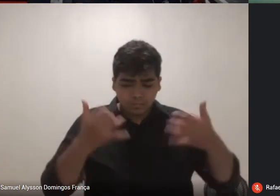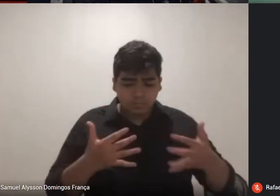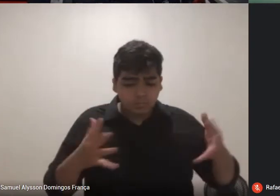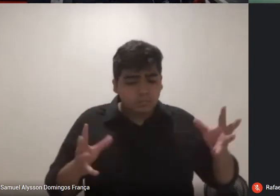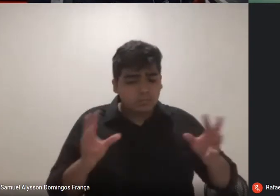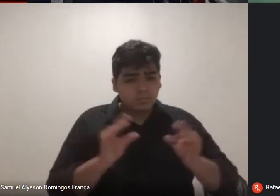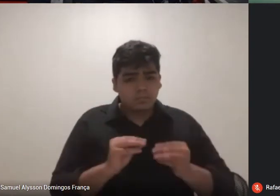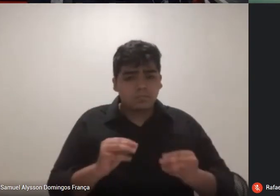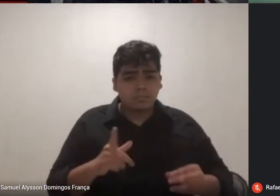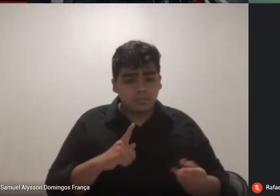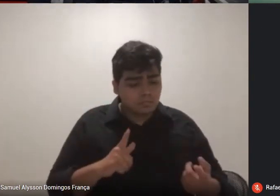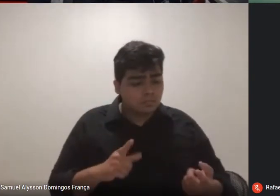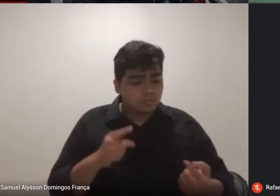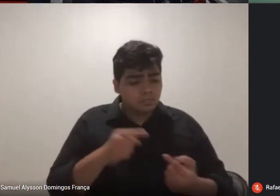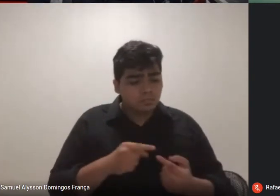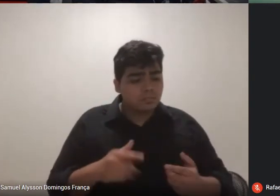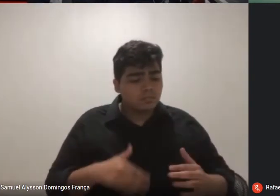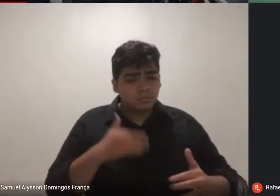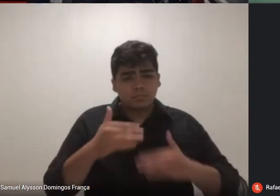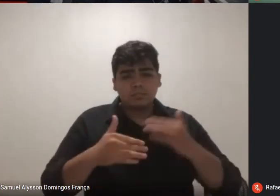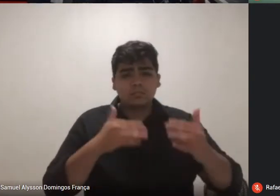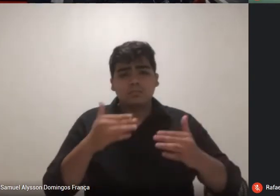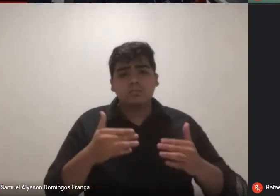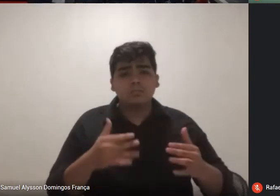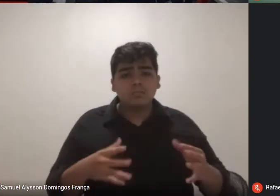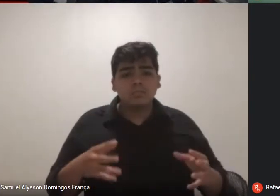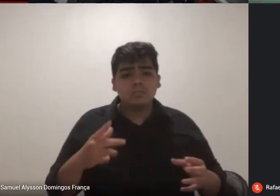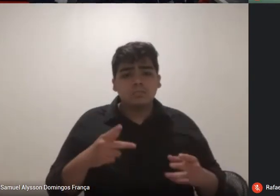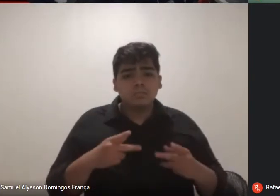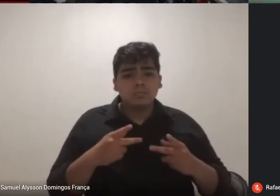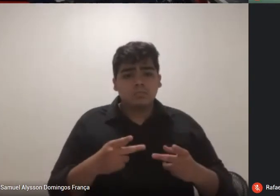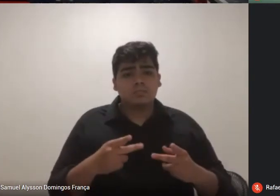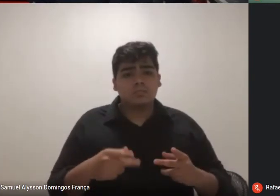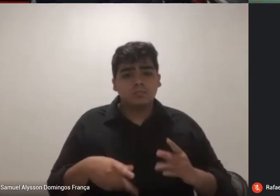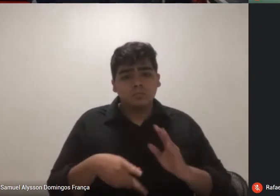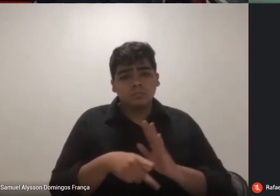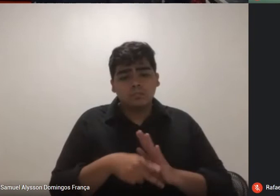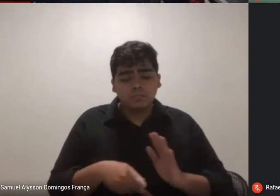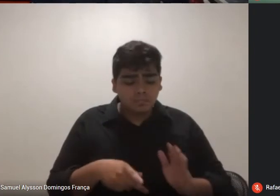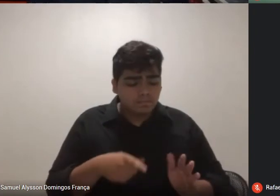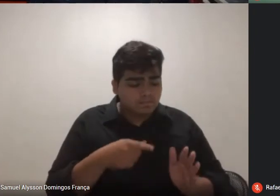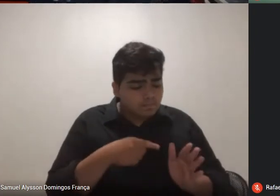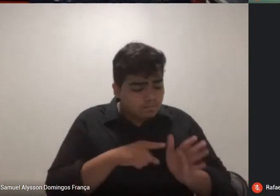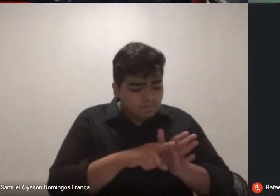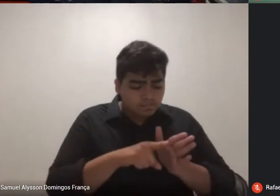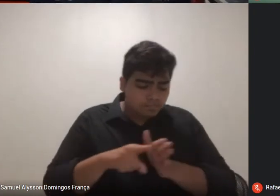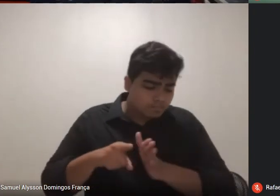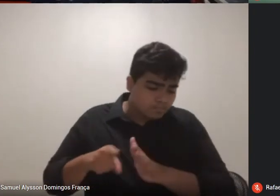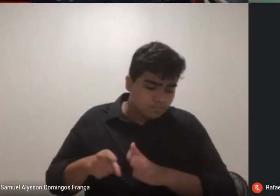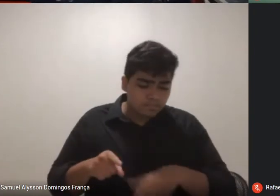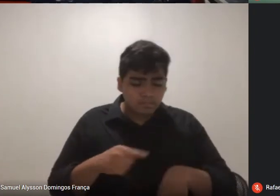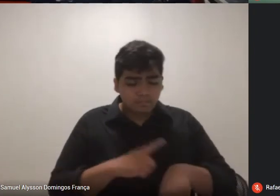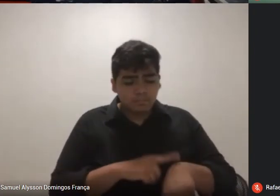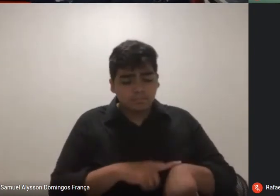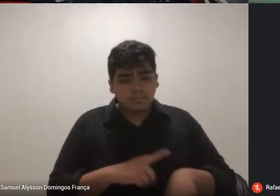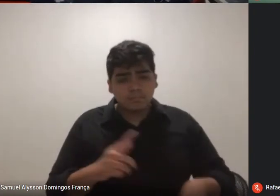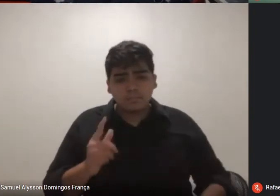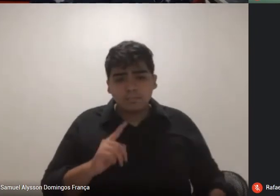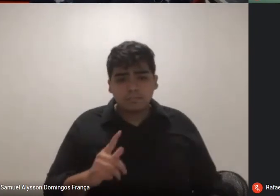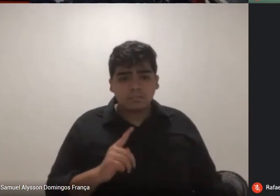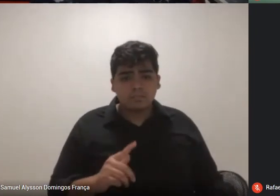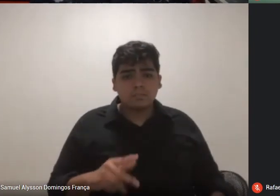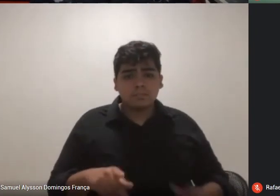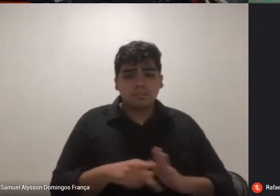era desenvolver um protótipo para gerar consultas automáticas a índices urbanísticos com suporte